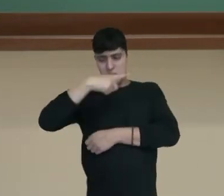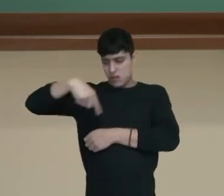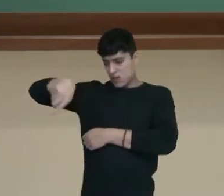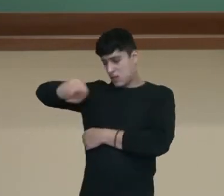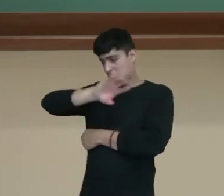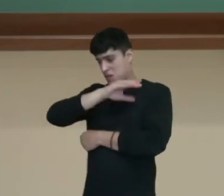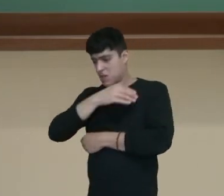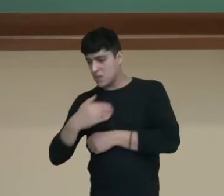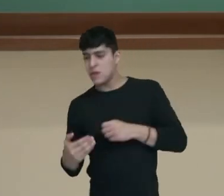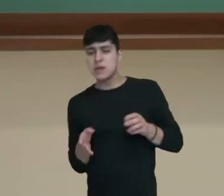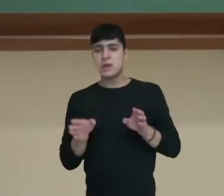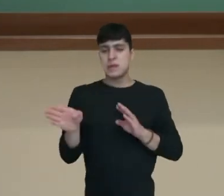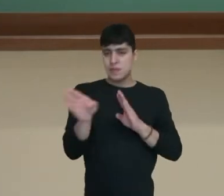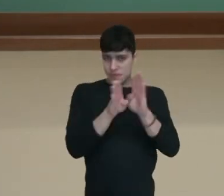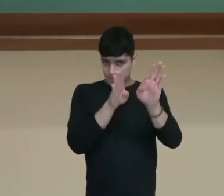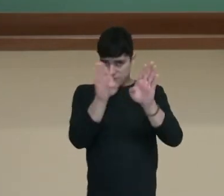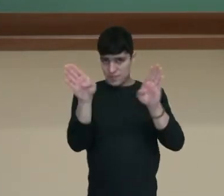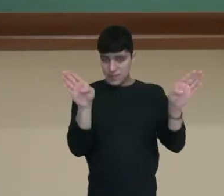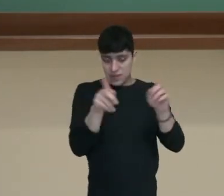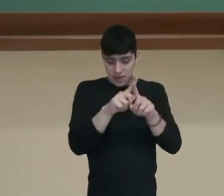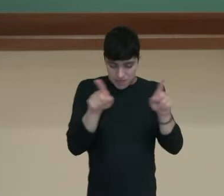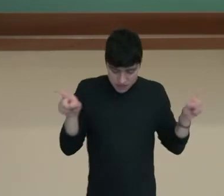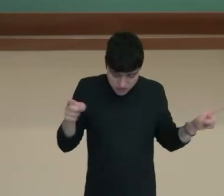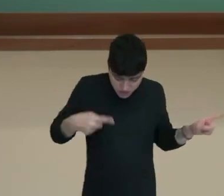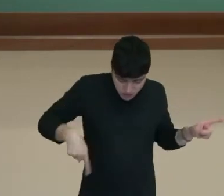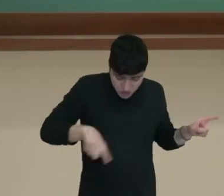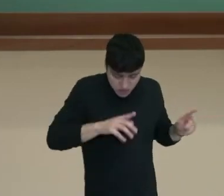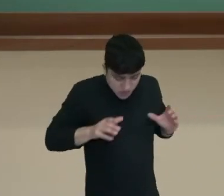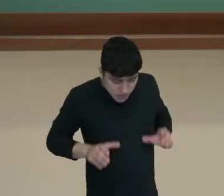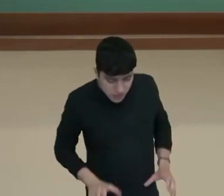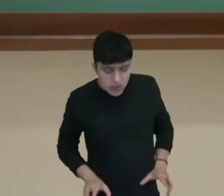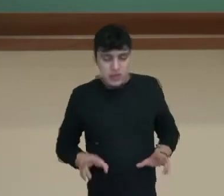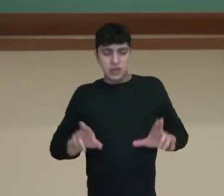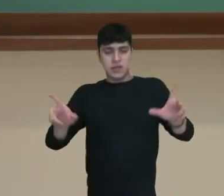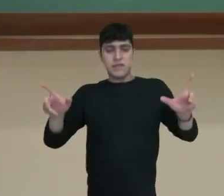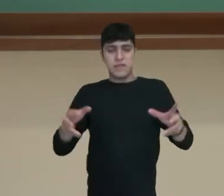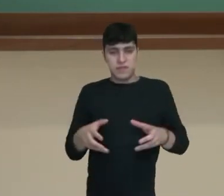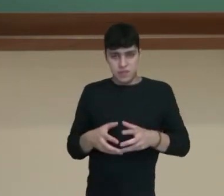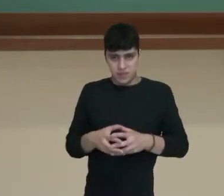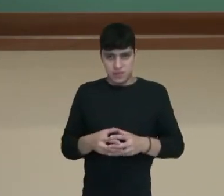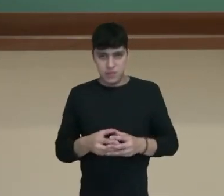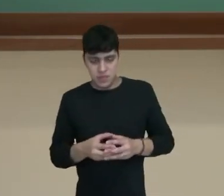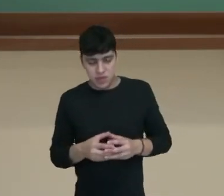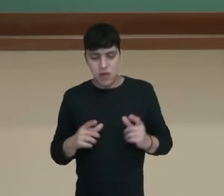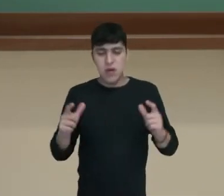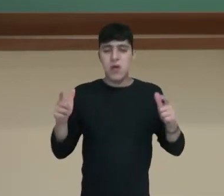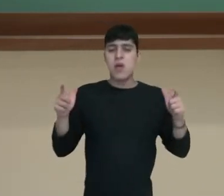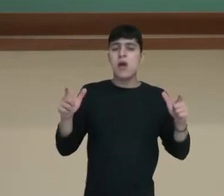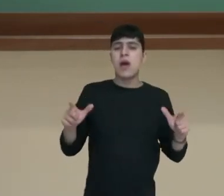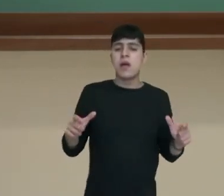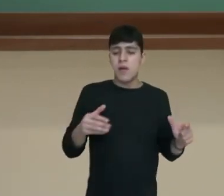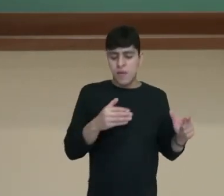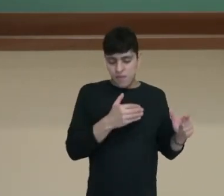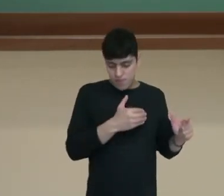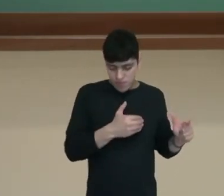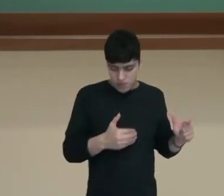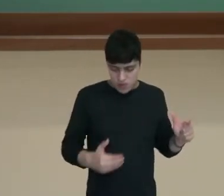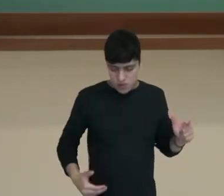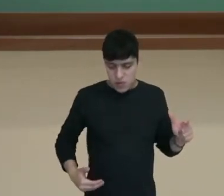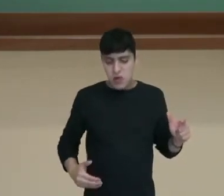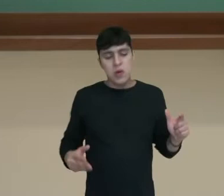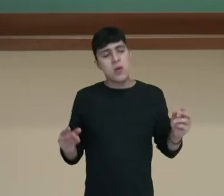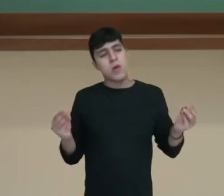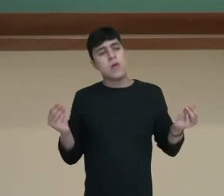a nossa atuação nesses lugares é diferente, né? Como que eu vou agir em um espaço público? Como que eu vou agir em um